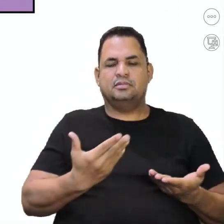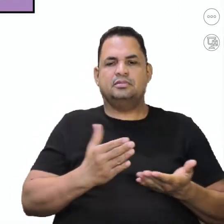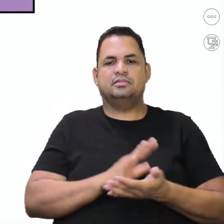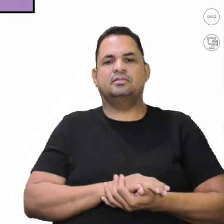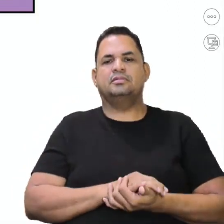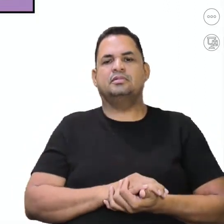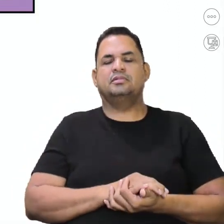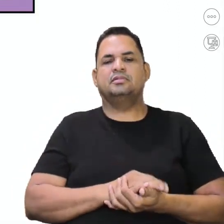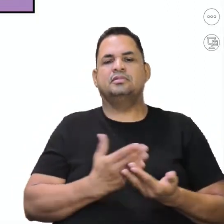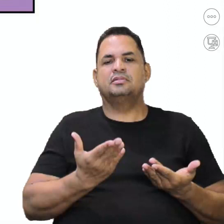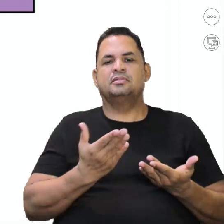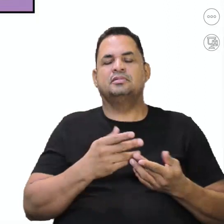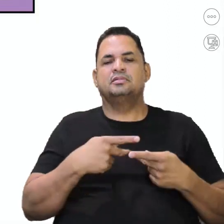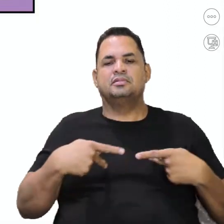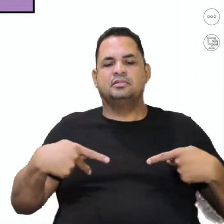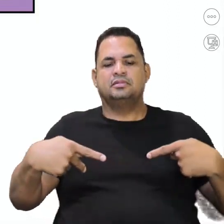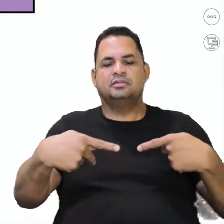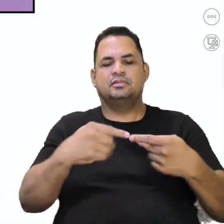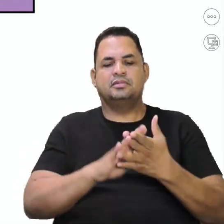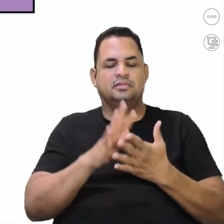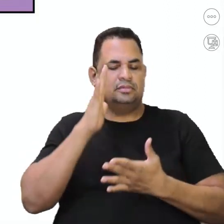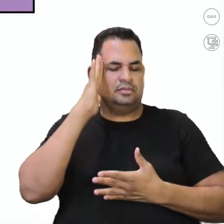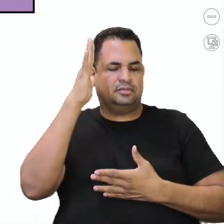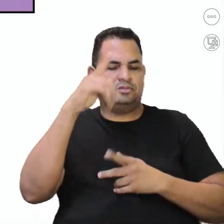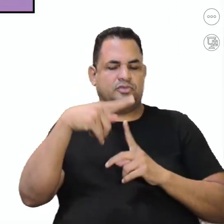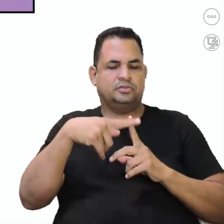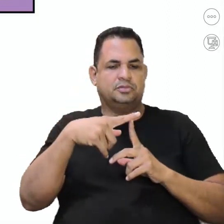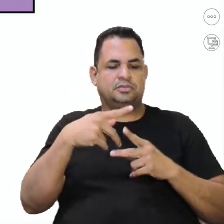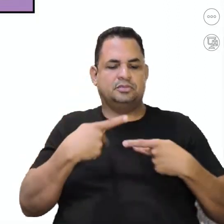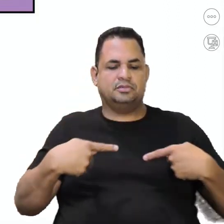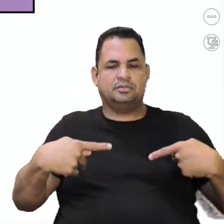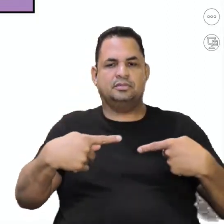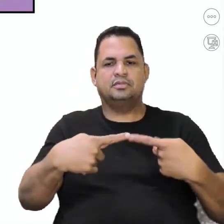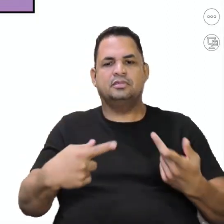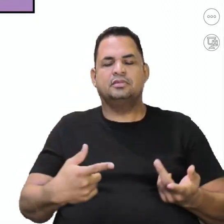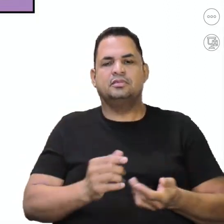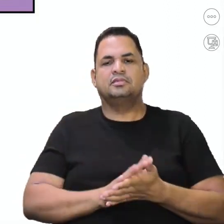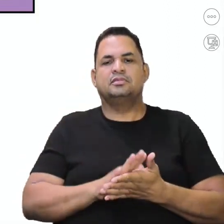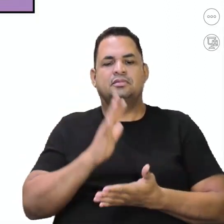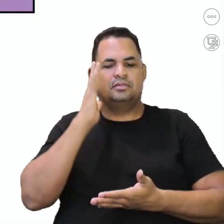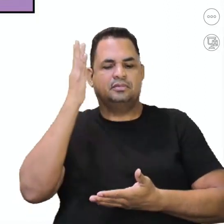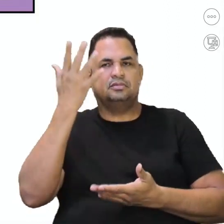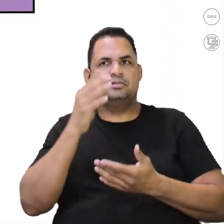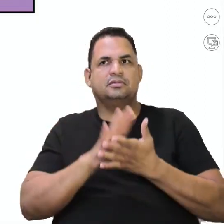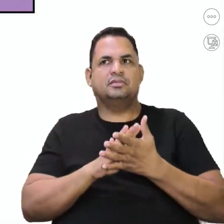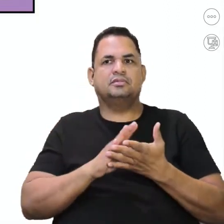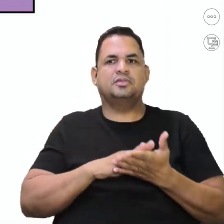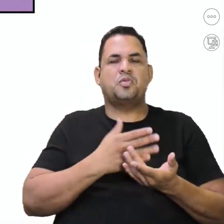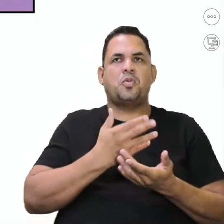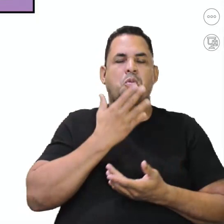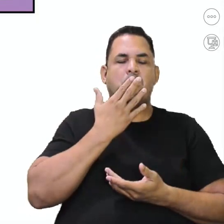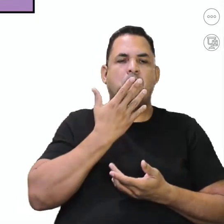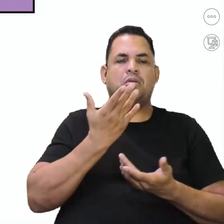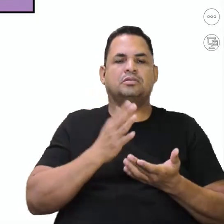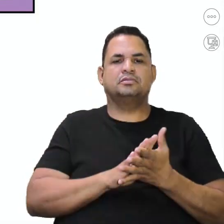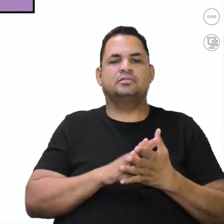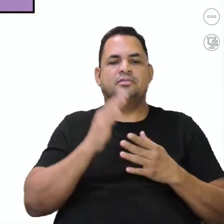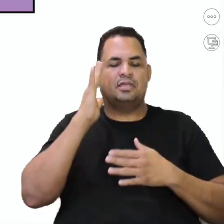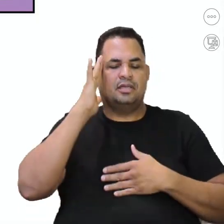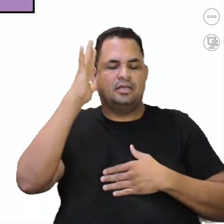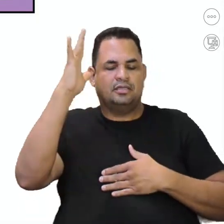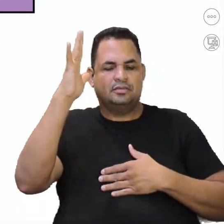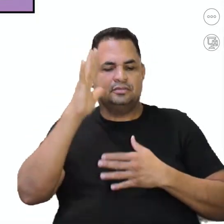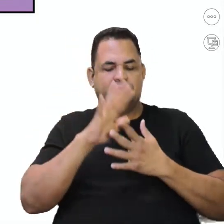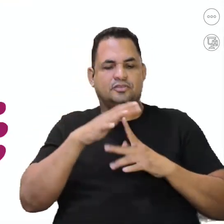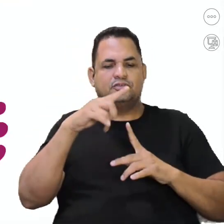bem esfomeado. Então aqui ele está falando que sonha com tipos de pizza, ou entre outras pessoas sonham com cores, preto e branco. Ele não, ele sonha